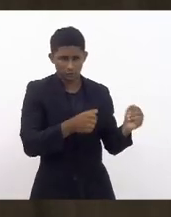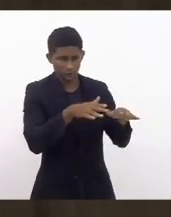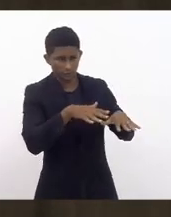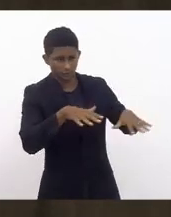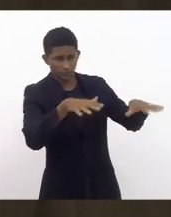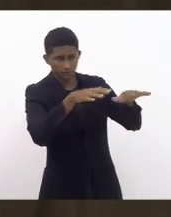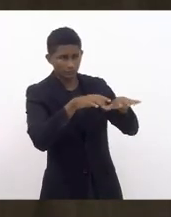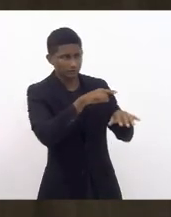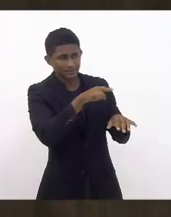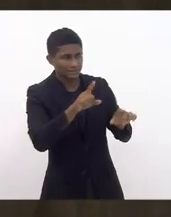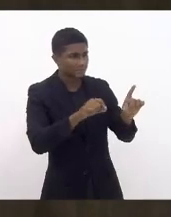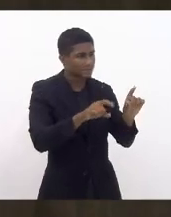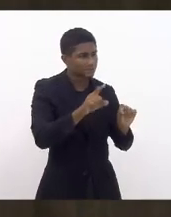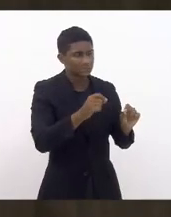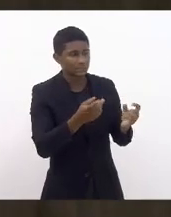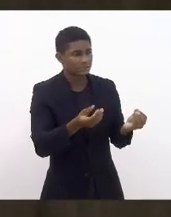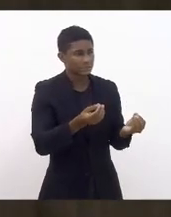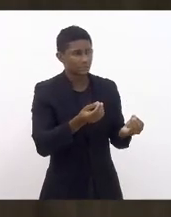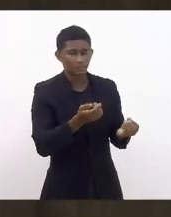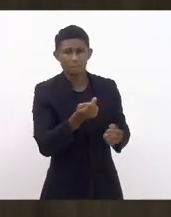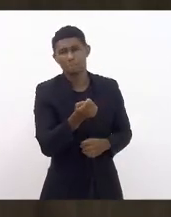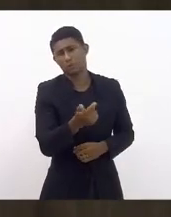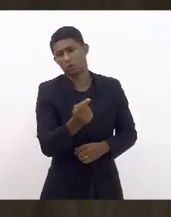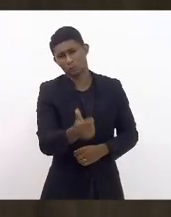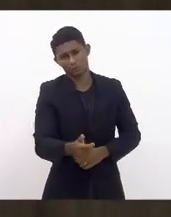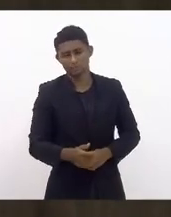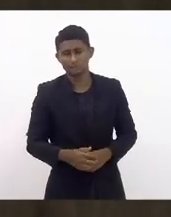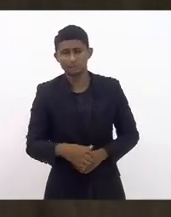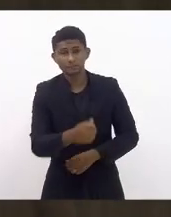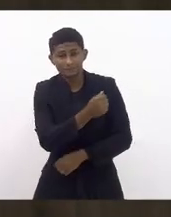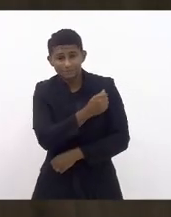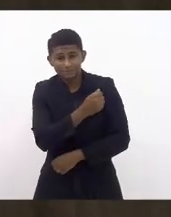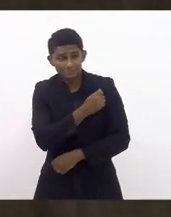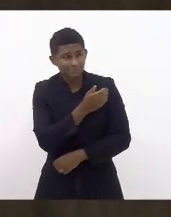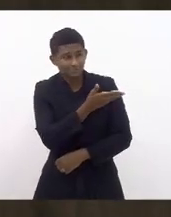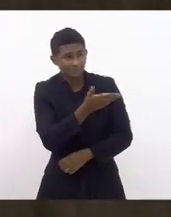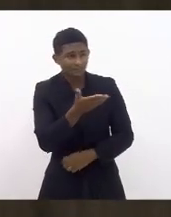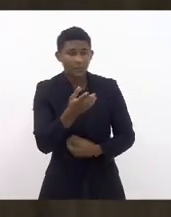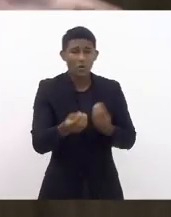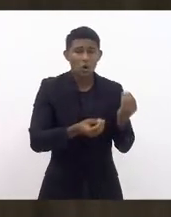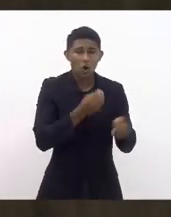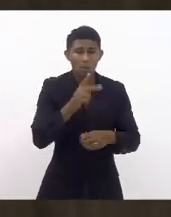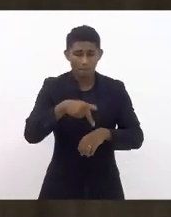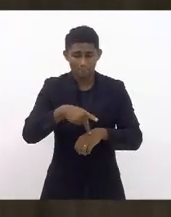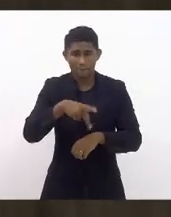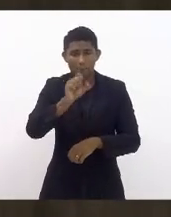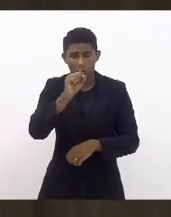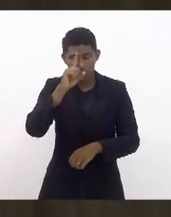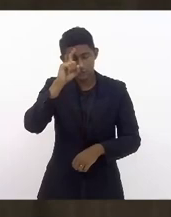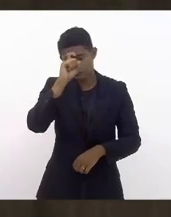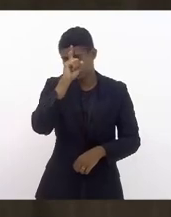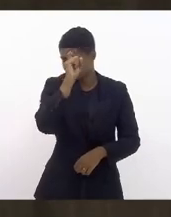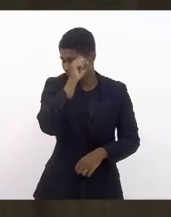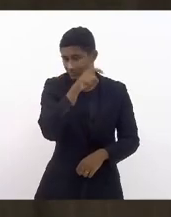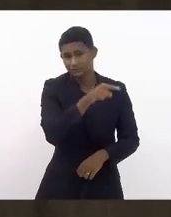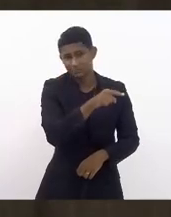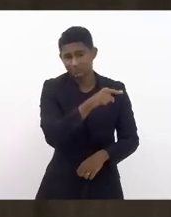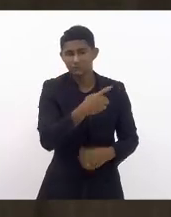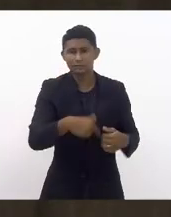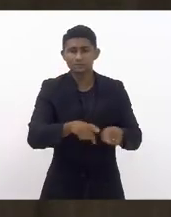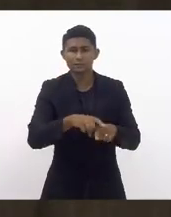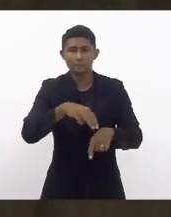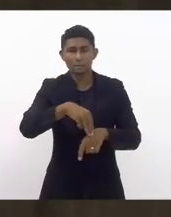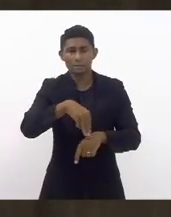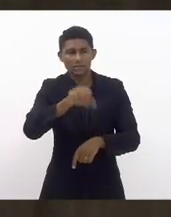Oeste. Hoje, aqueles estudantes têm dificuldade de fazer pós-graduação, de fazer um mestrado,